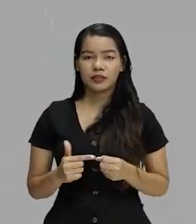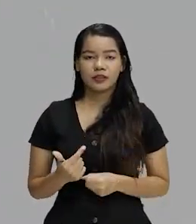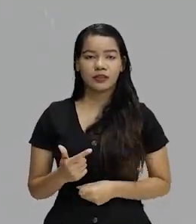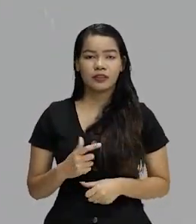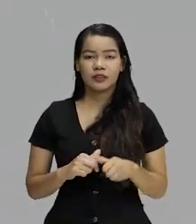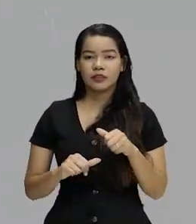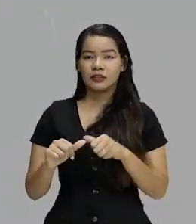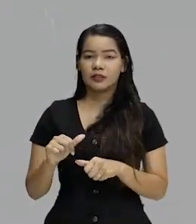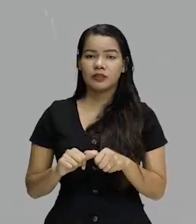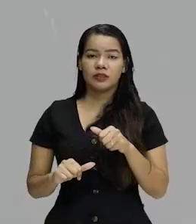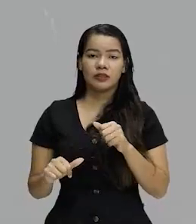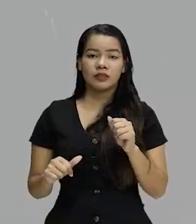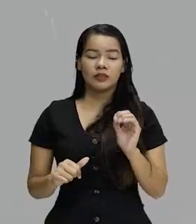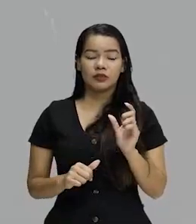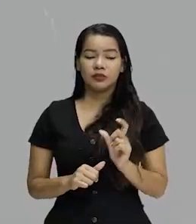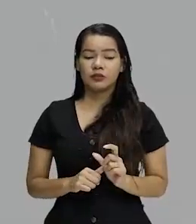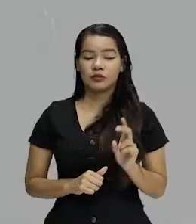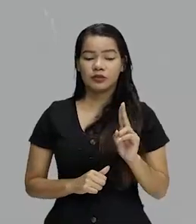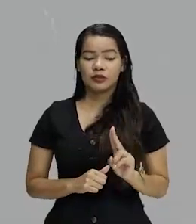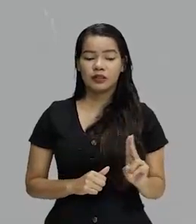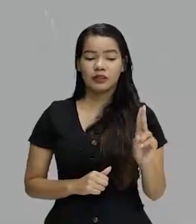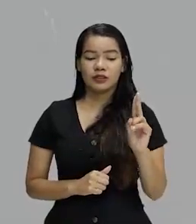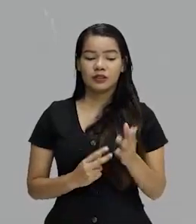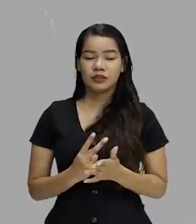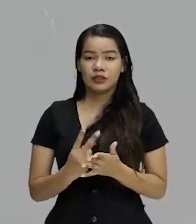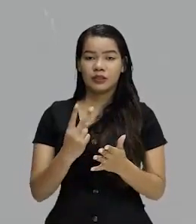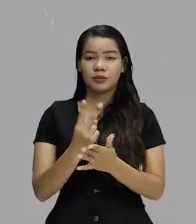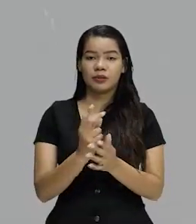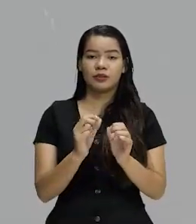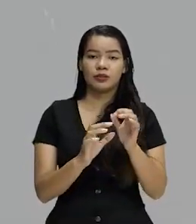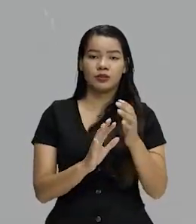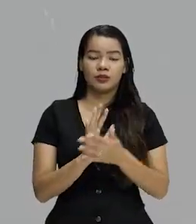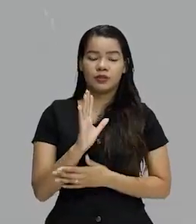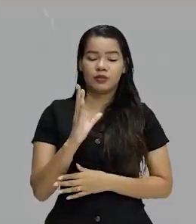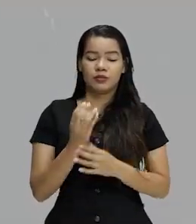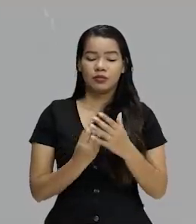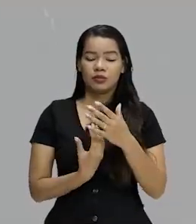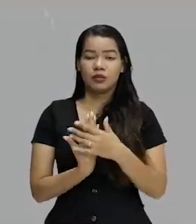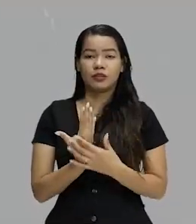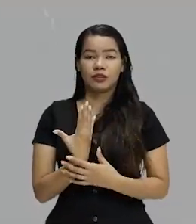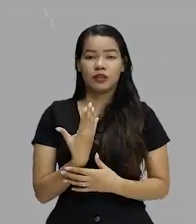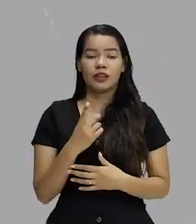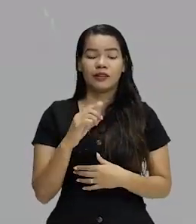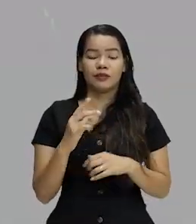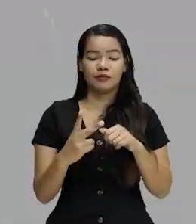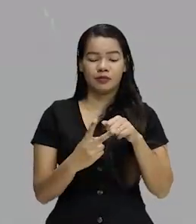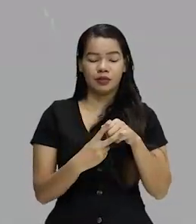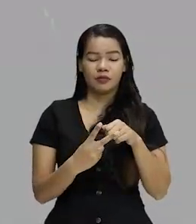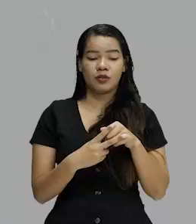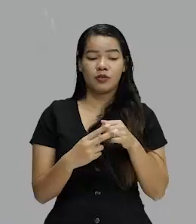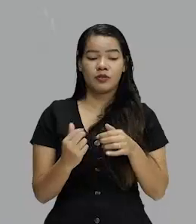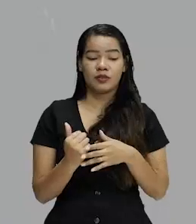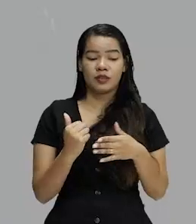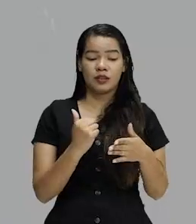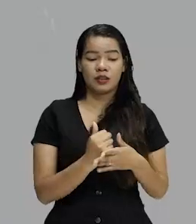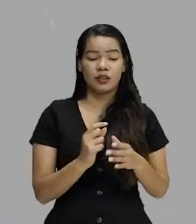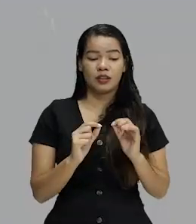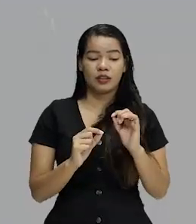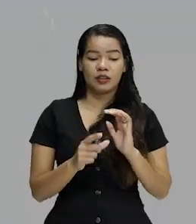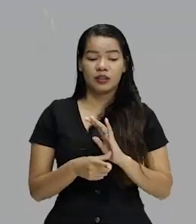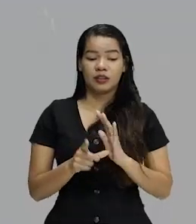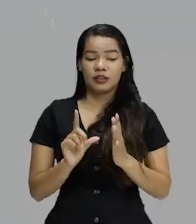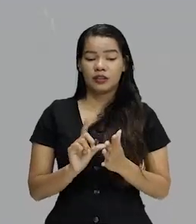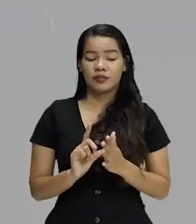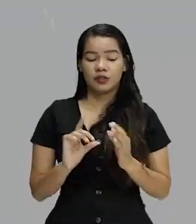alteração, tá? Eles são utilizados sempre na sua construção original. É o verbo auxiliar que o antecede, que vem junto